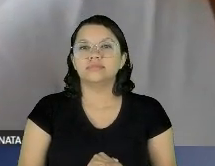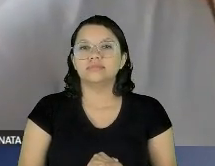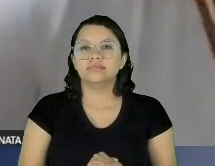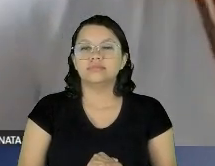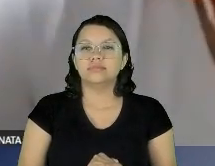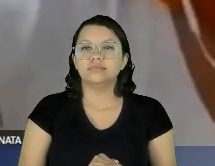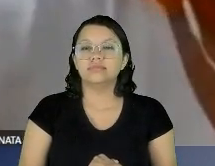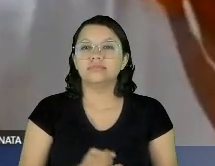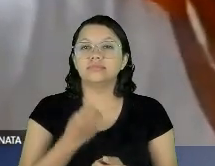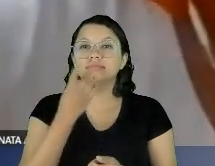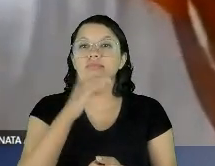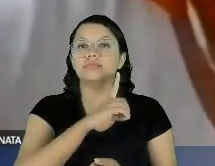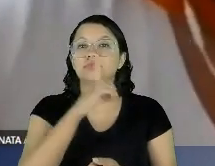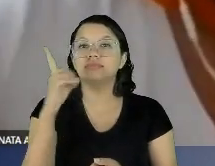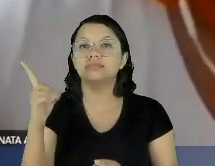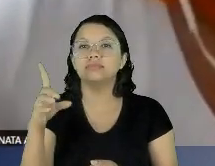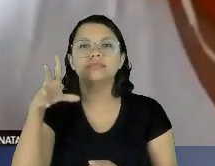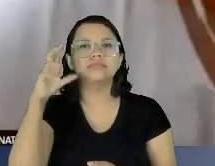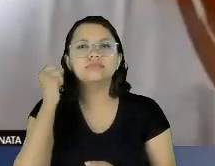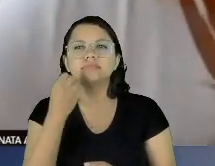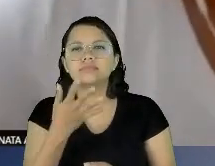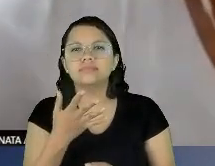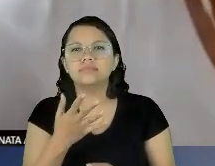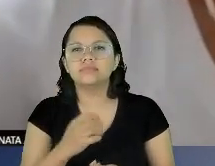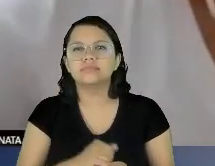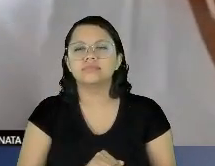Bom dia, vocês me escutam?